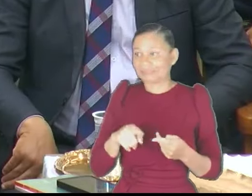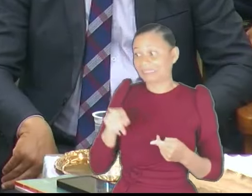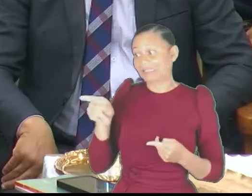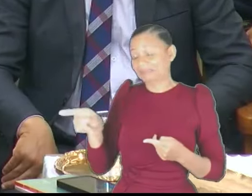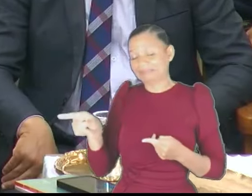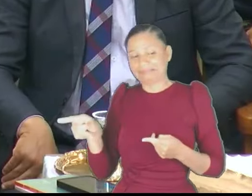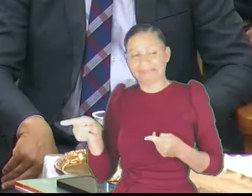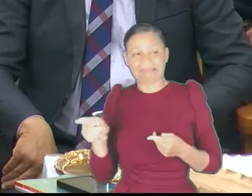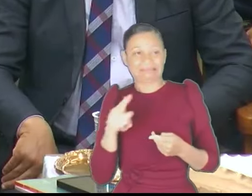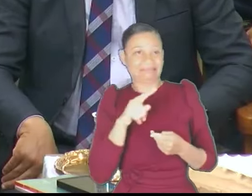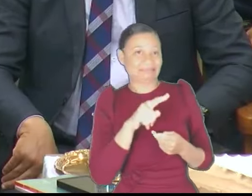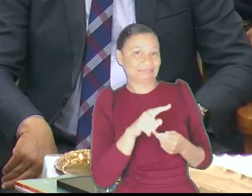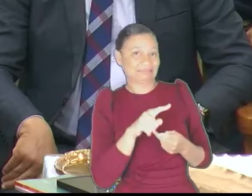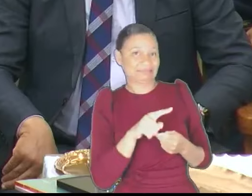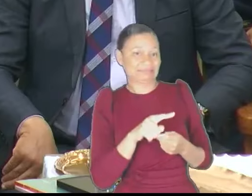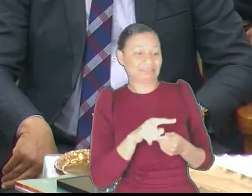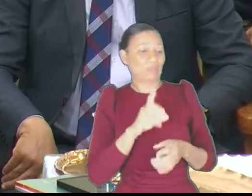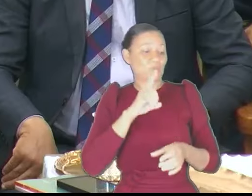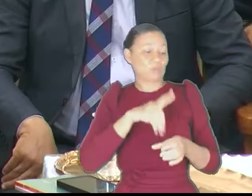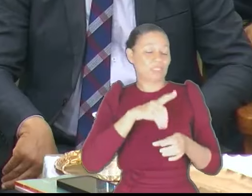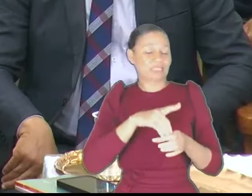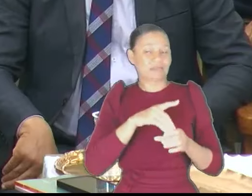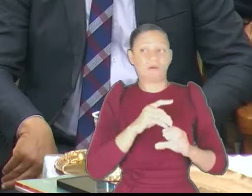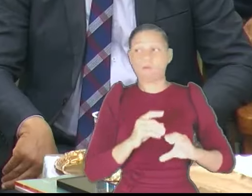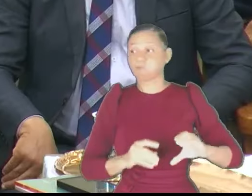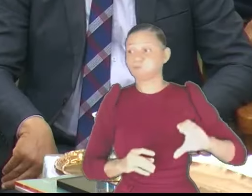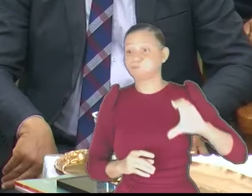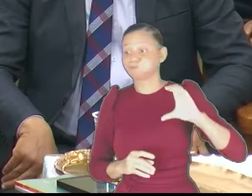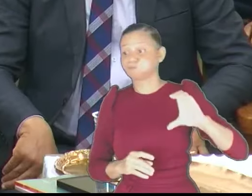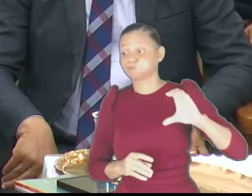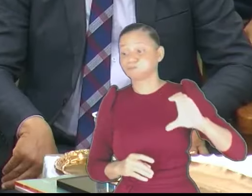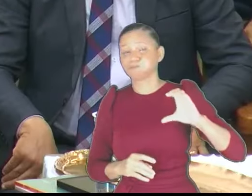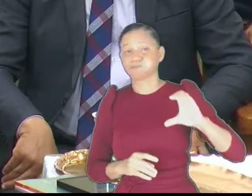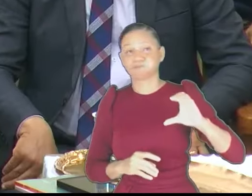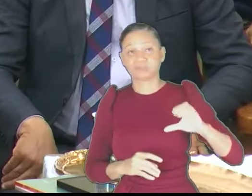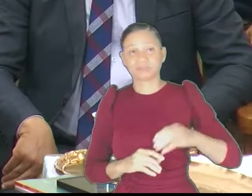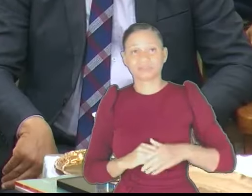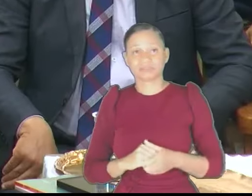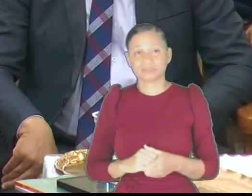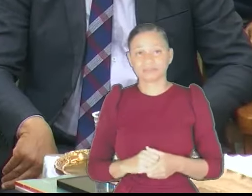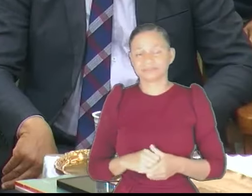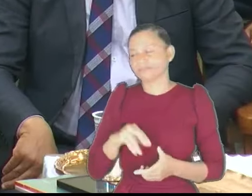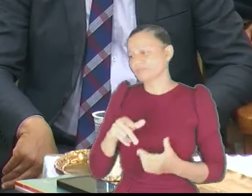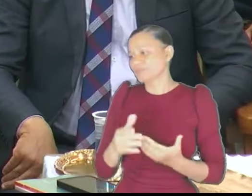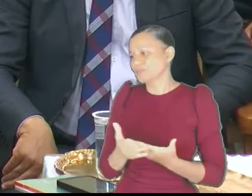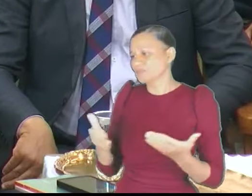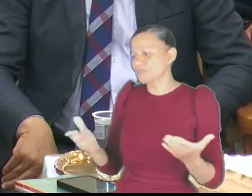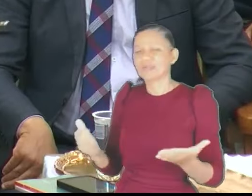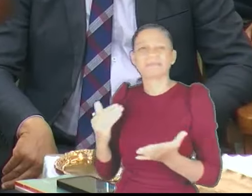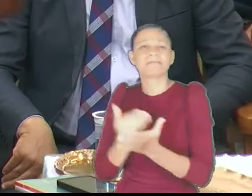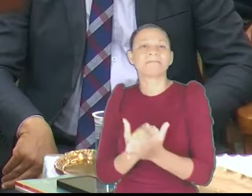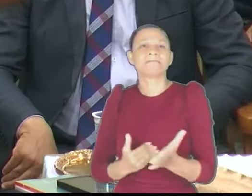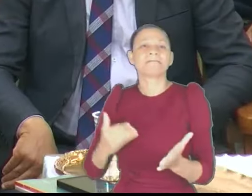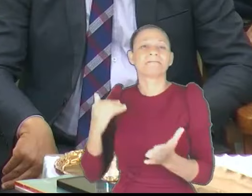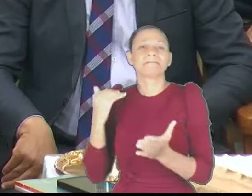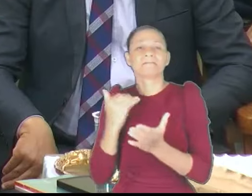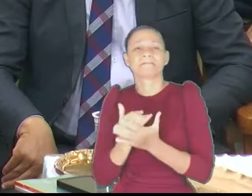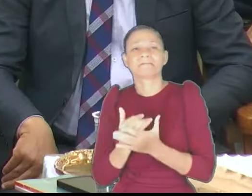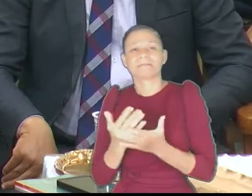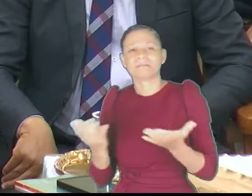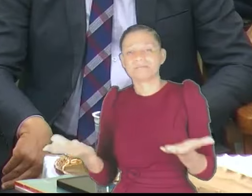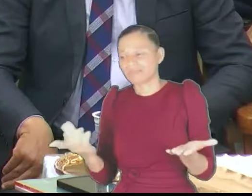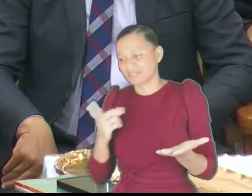ali, o dízimo dele é o maior da igreja. Ele é o maior dizimista aqui. Meu irmão, só tem um maior dizimista aqui se tiver uns 2,5